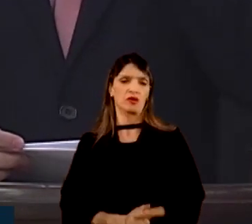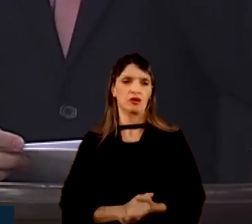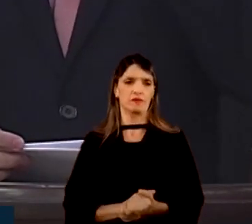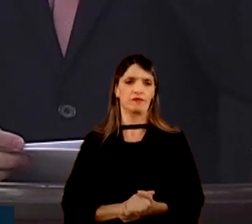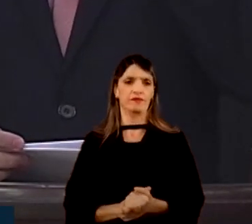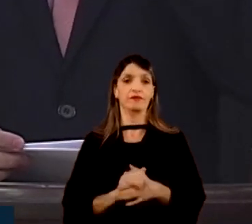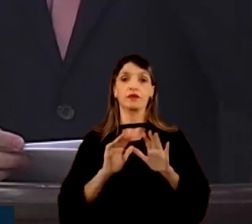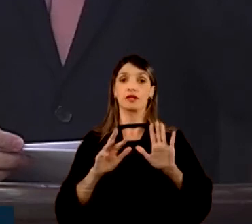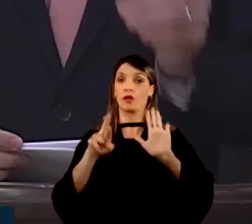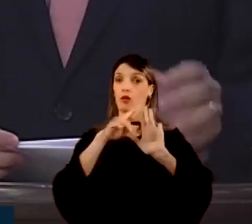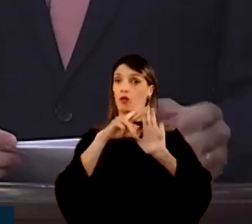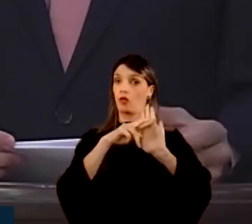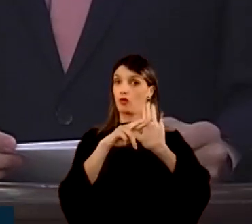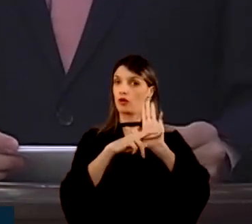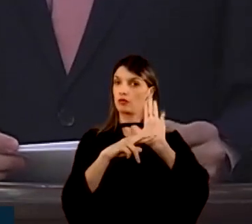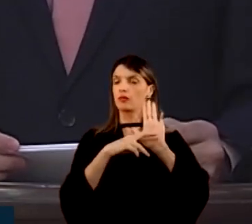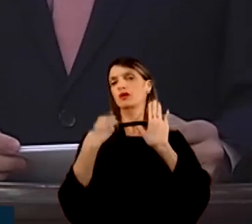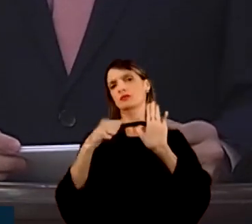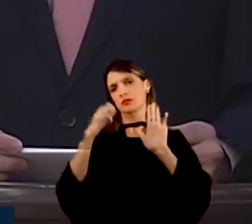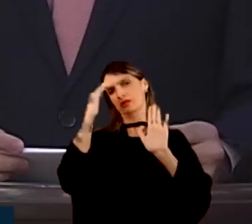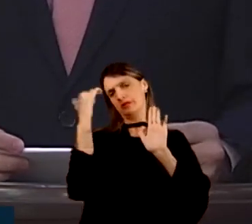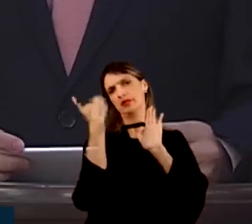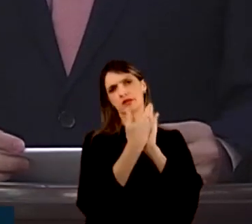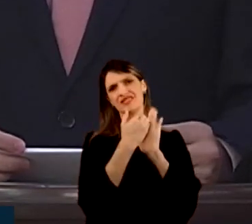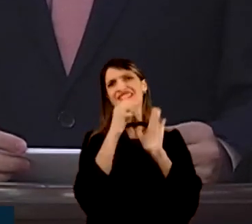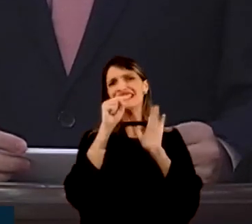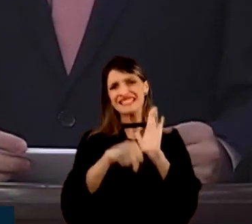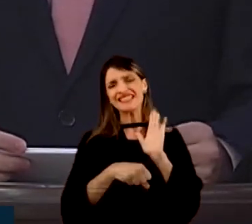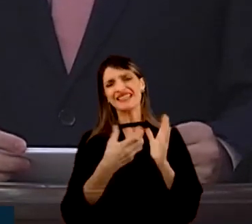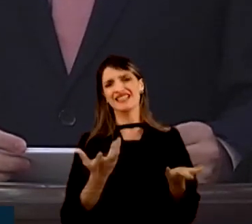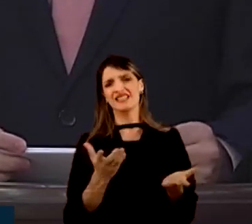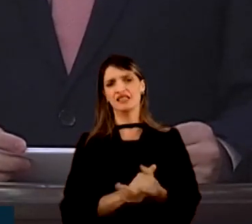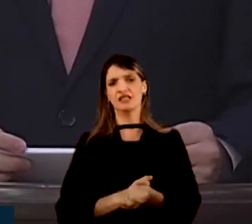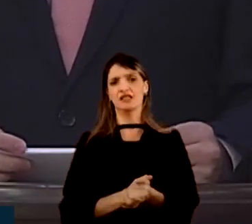bom senso é necessário. E acho o seguinte,